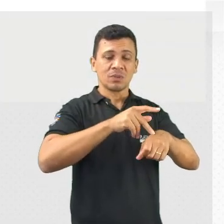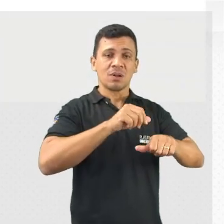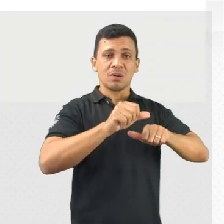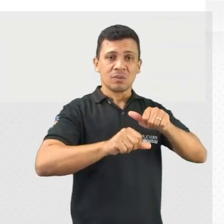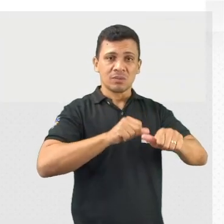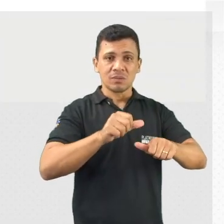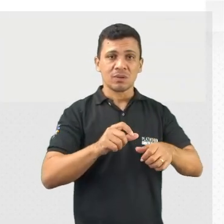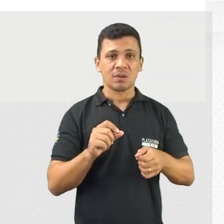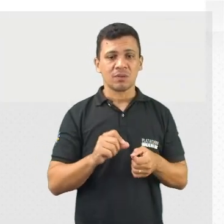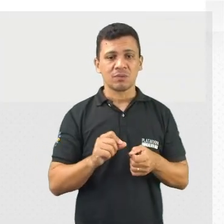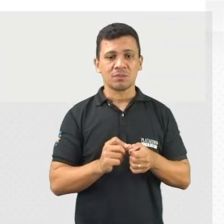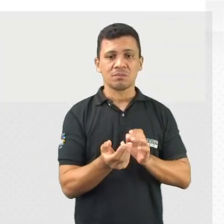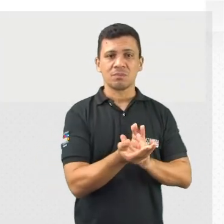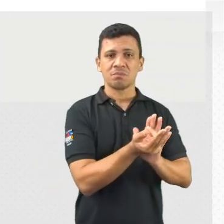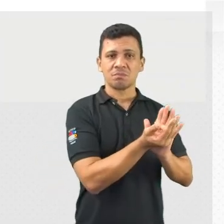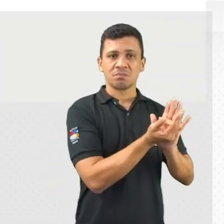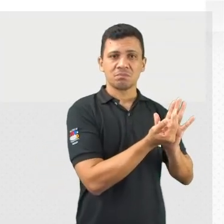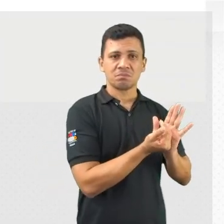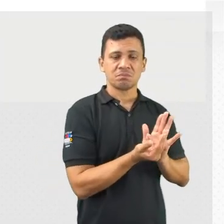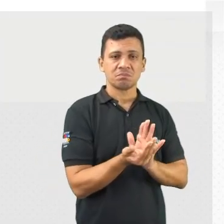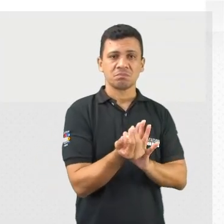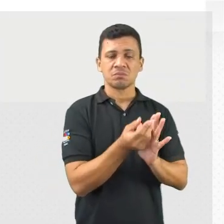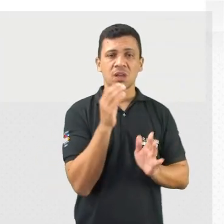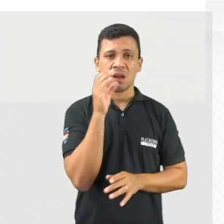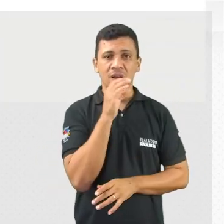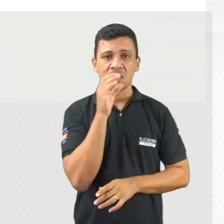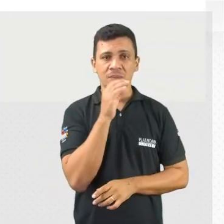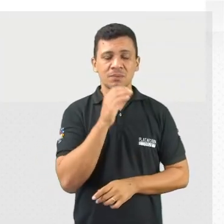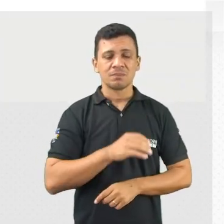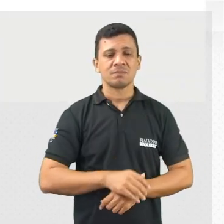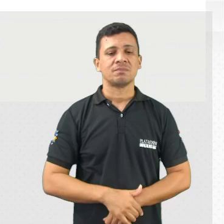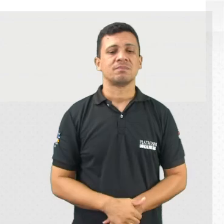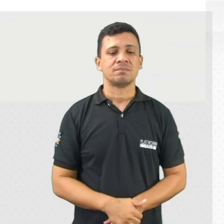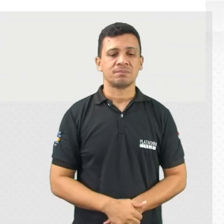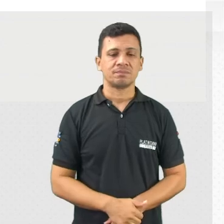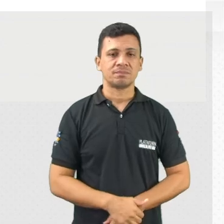fazer um desenho rápido para ti. Pegar aqui a linhazinha aqui, ó.